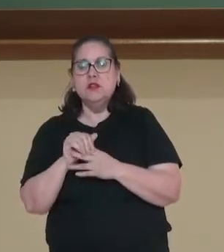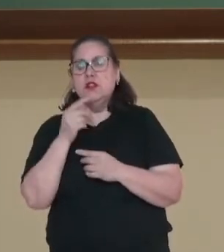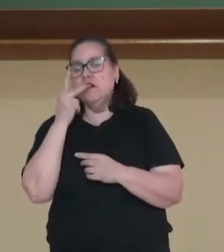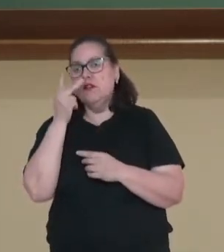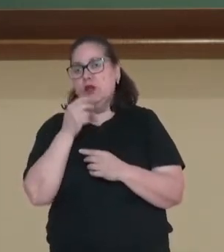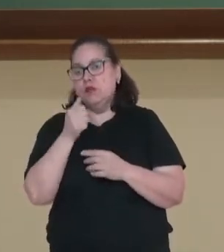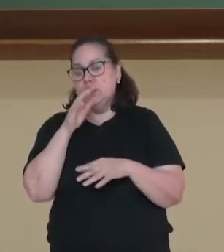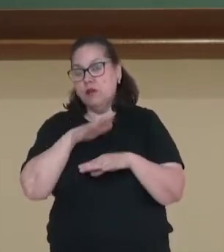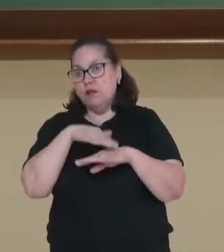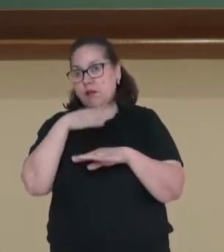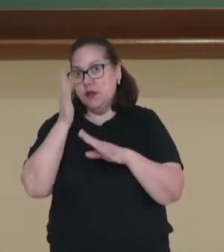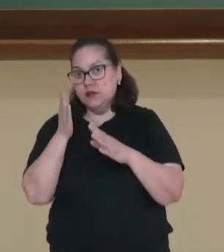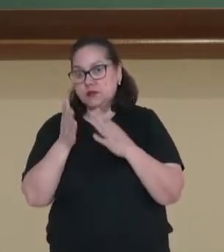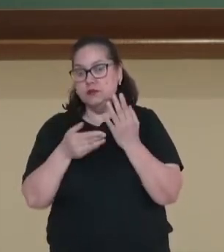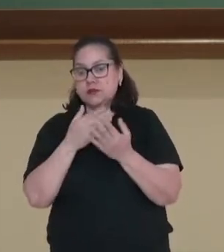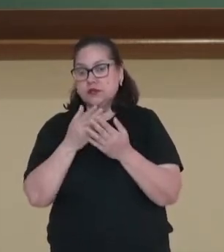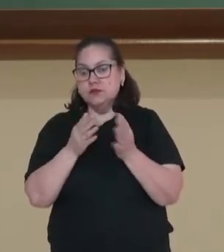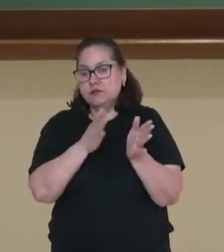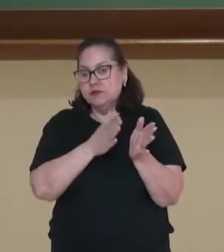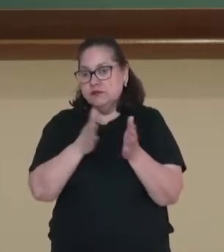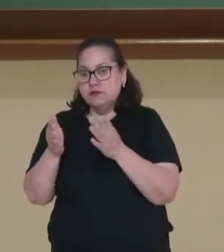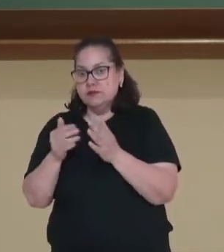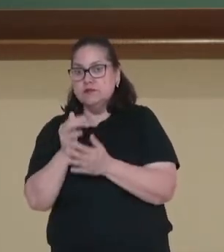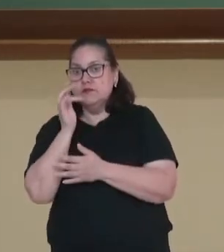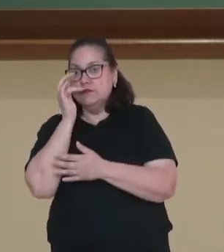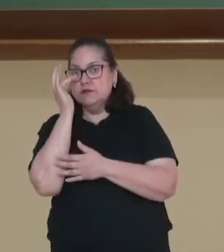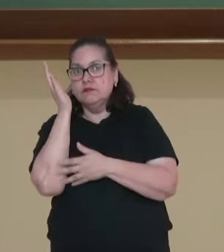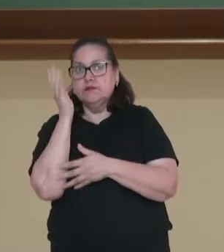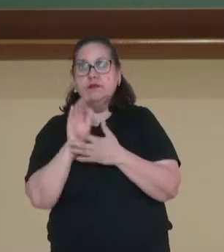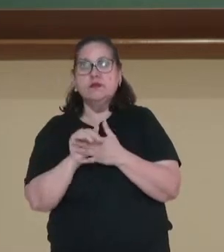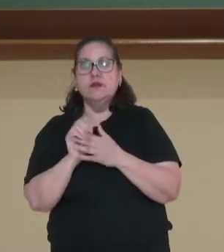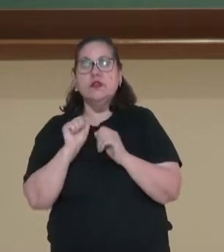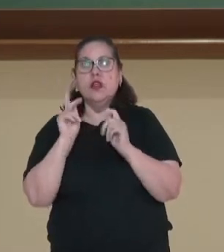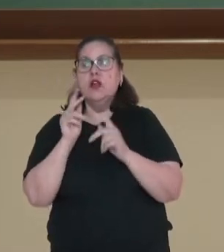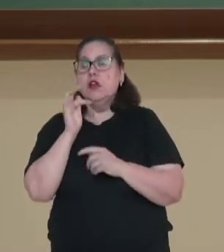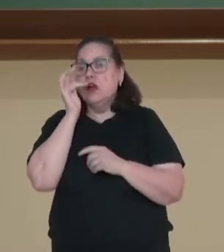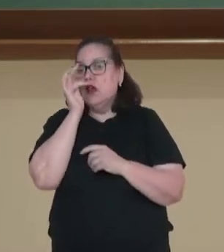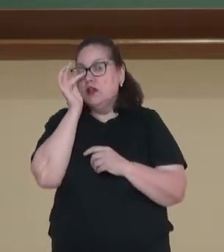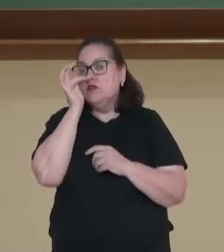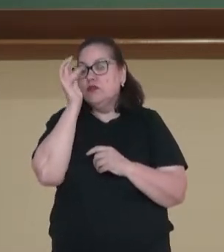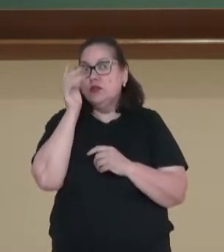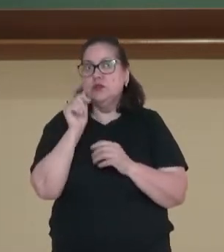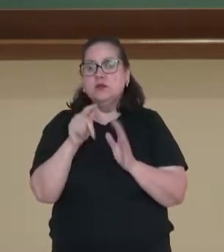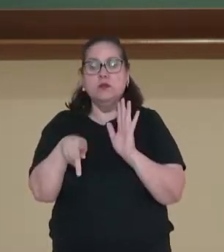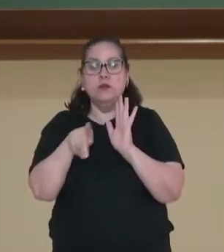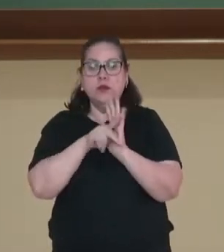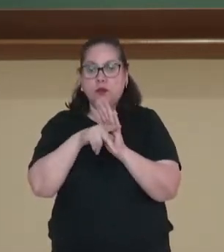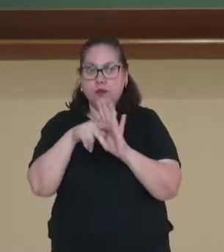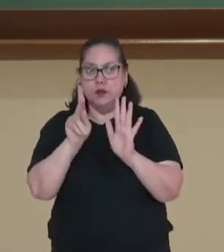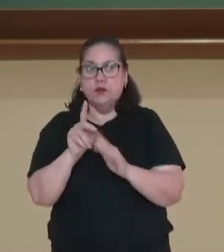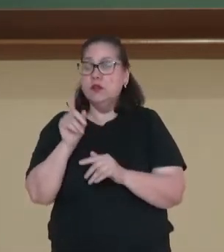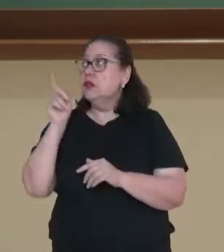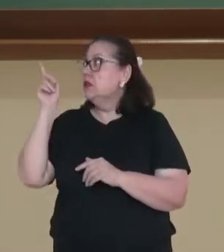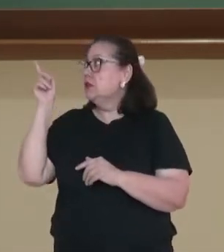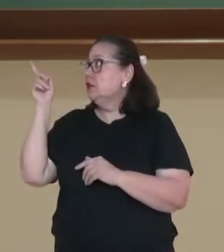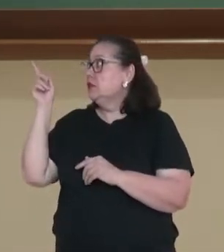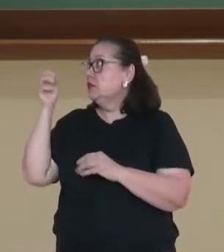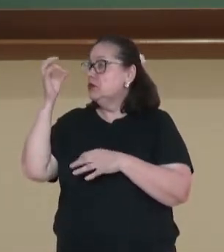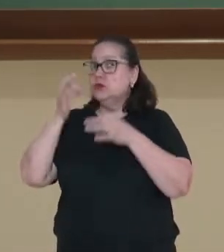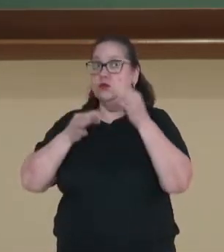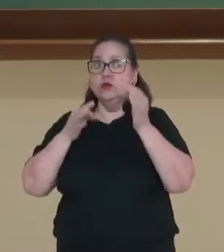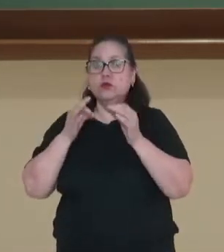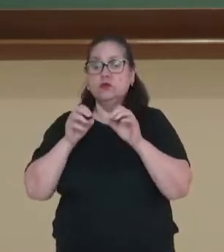falar um pouquinho mais sobre esses órgãos vegetativos, ok? A flor, especificamente, a flor é